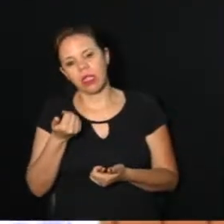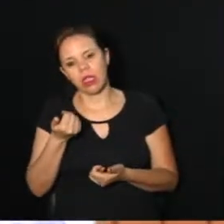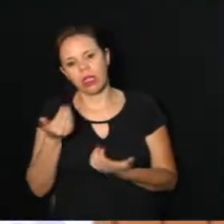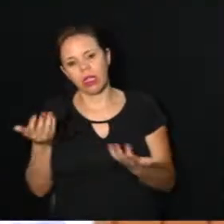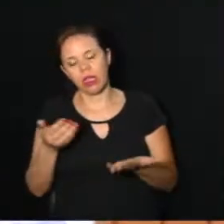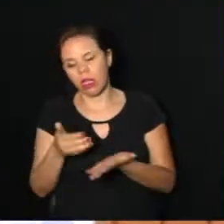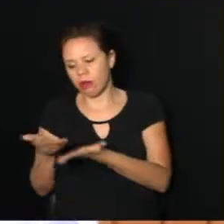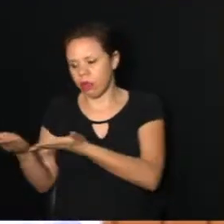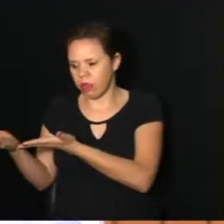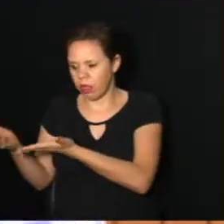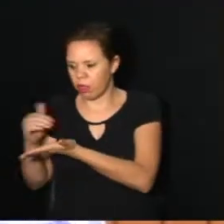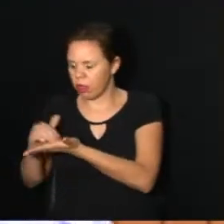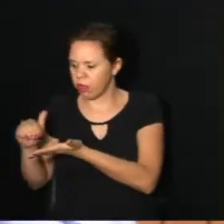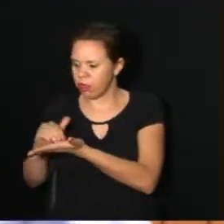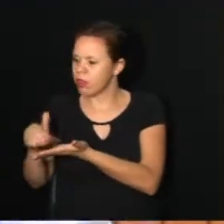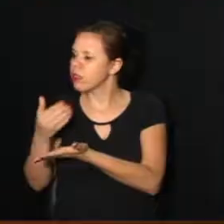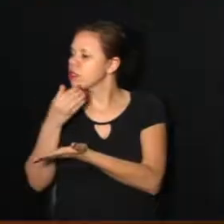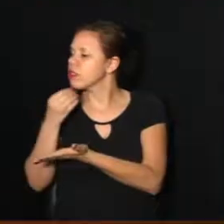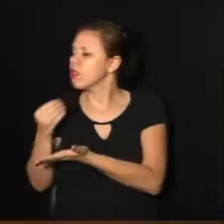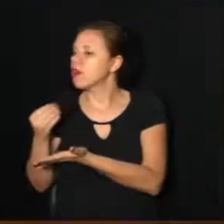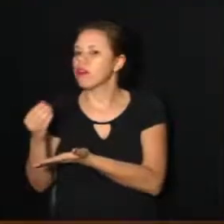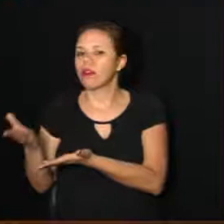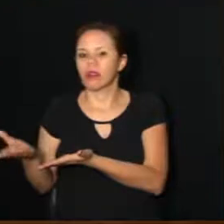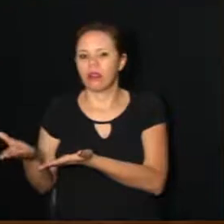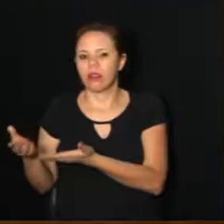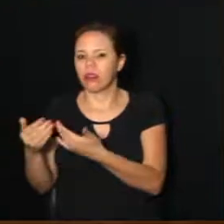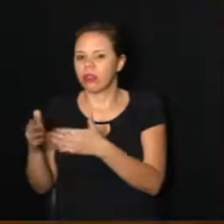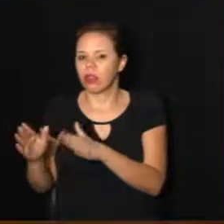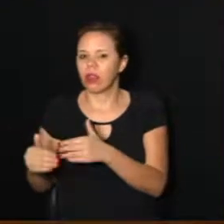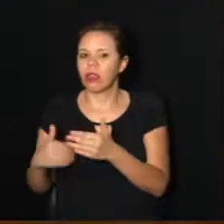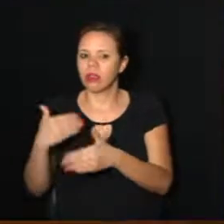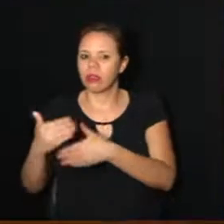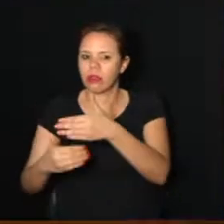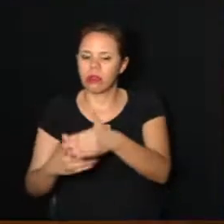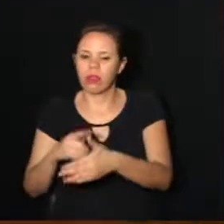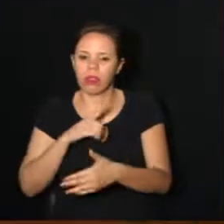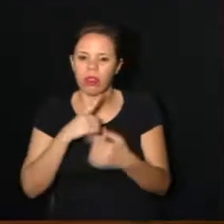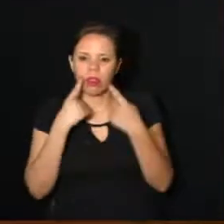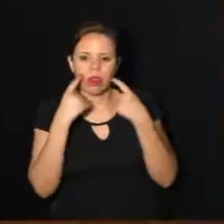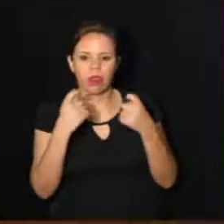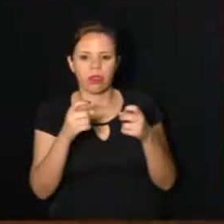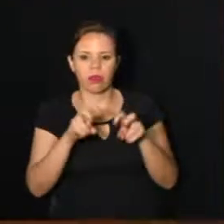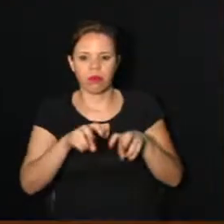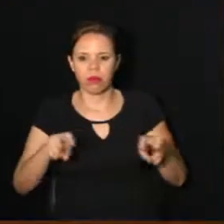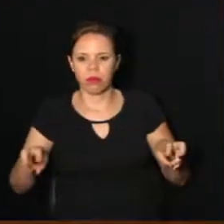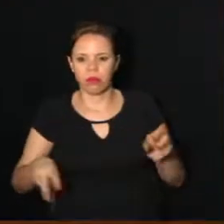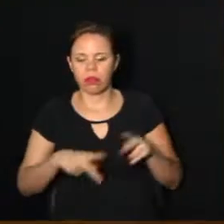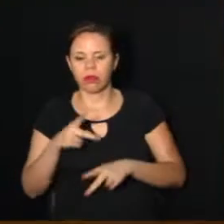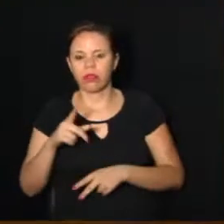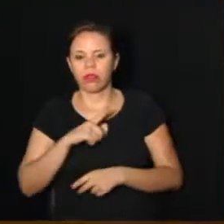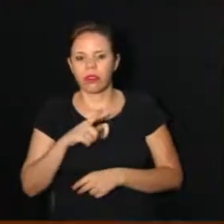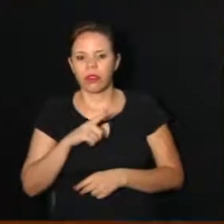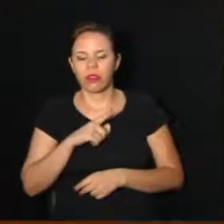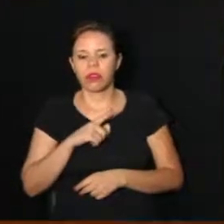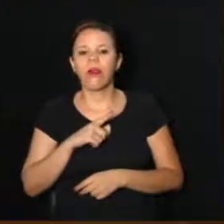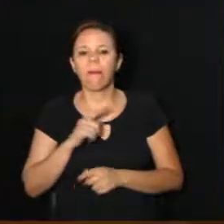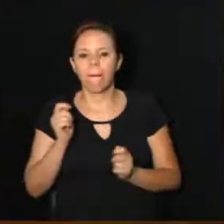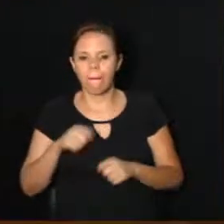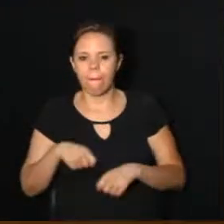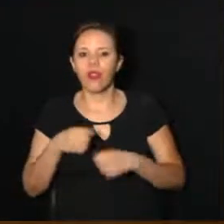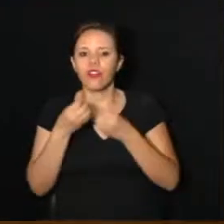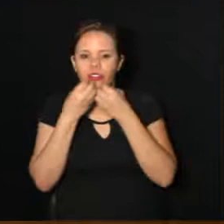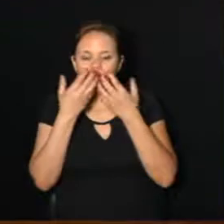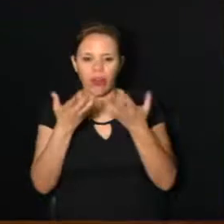lhe passar a palavra e deixar claro que, na sequência, tendo interesse, a mesa terá a palavra para fazer os